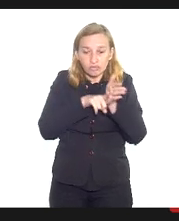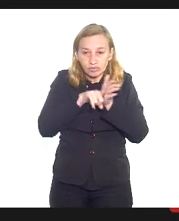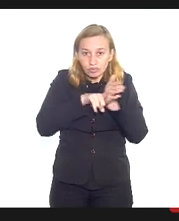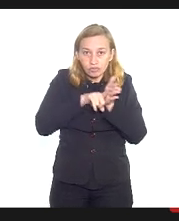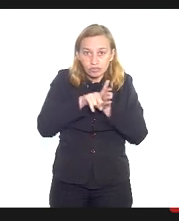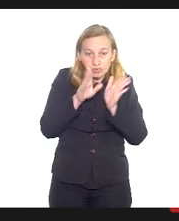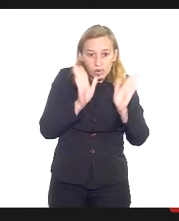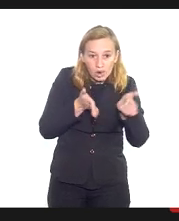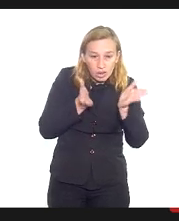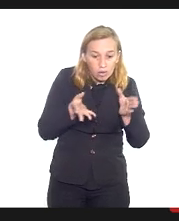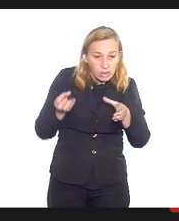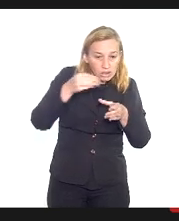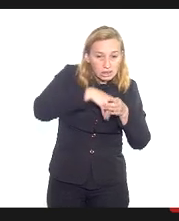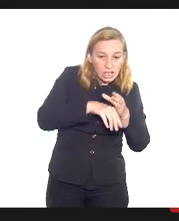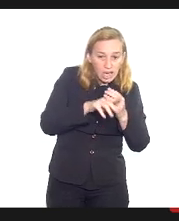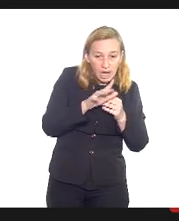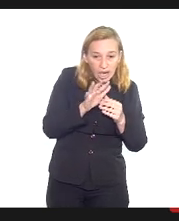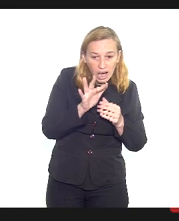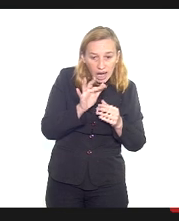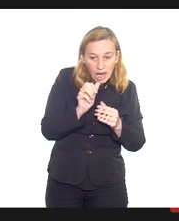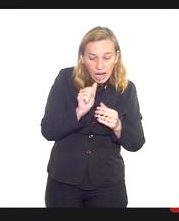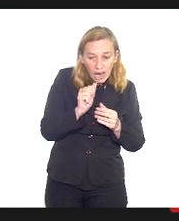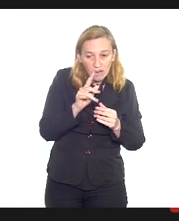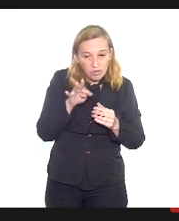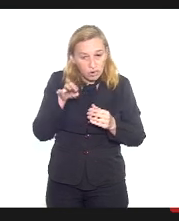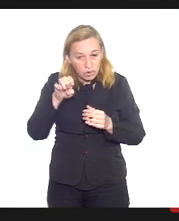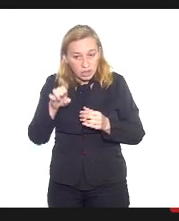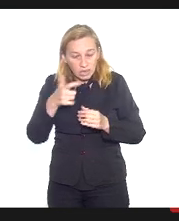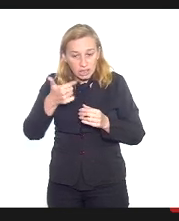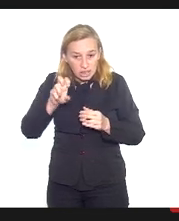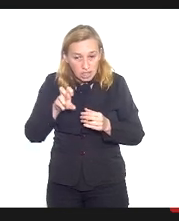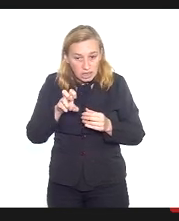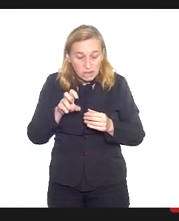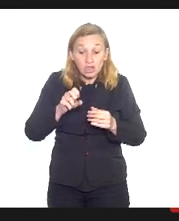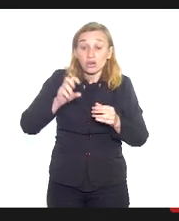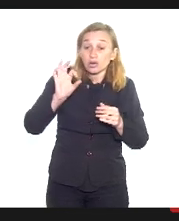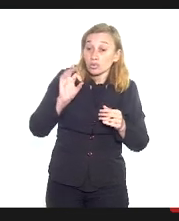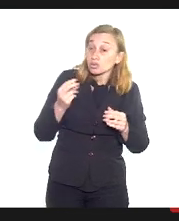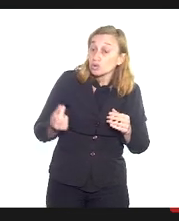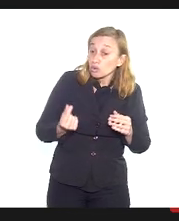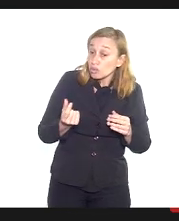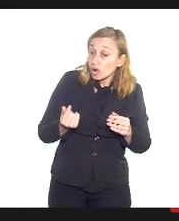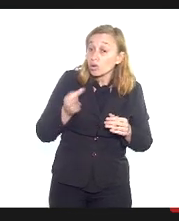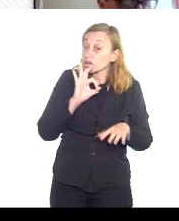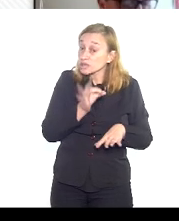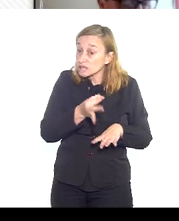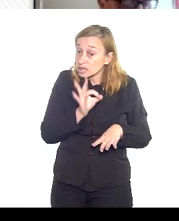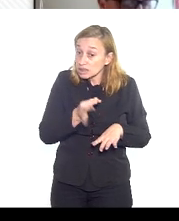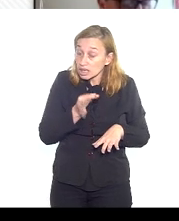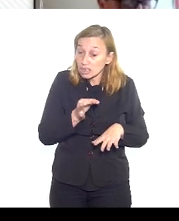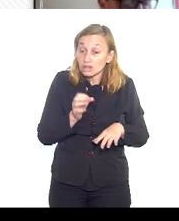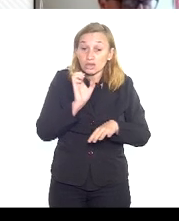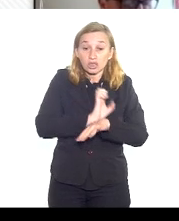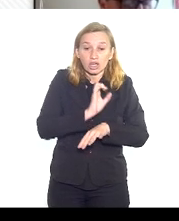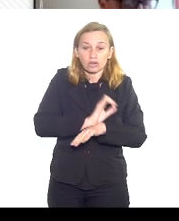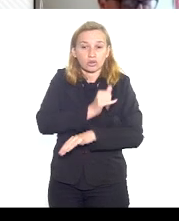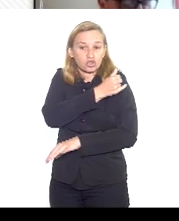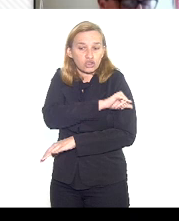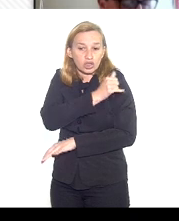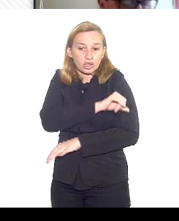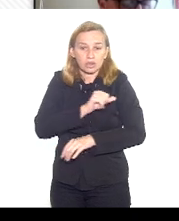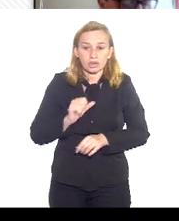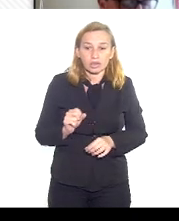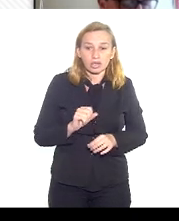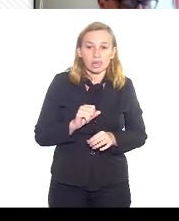fiscalização agora dentro da AF15 para ir atrás do exato valor, né, que seria devido ao Estado do Rio de Janeiro.